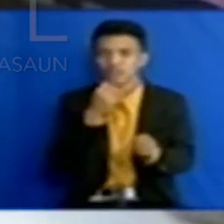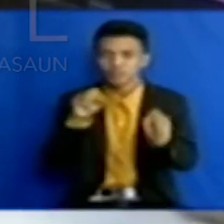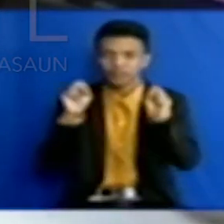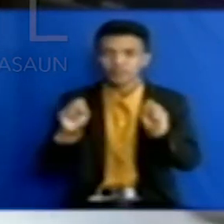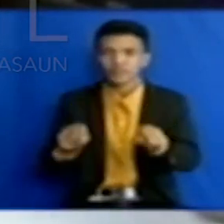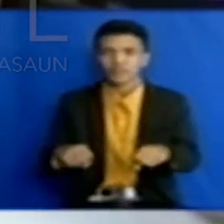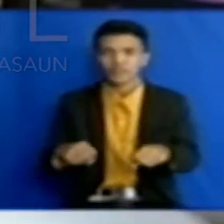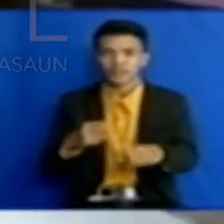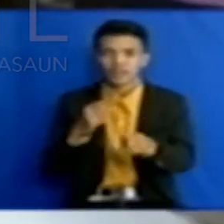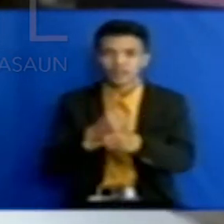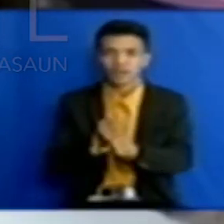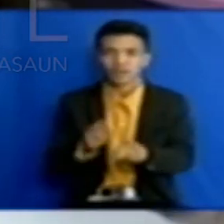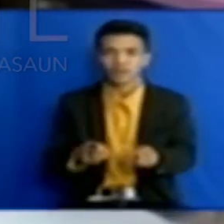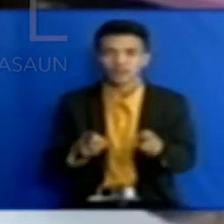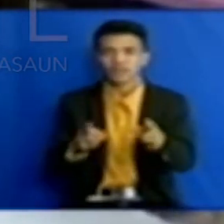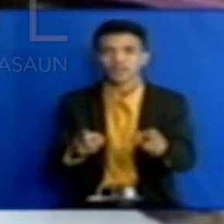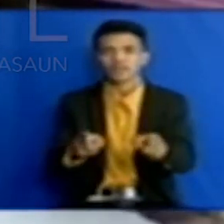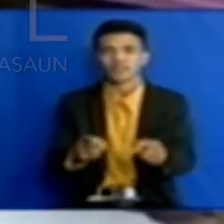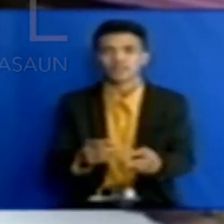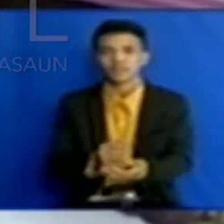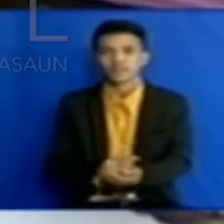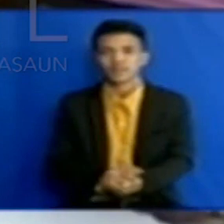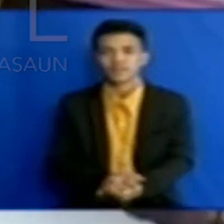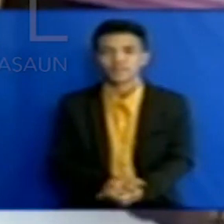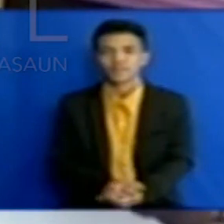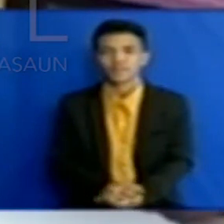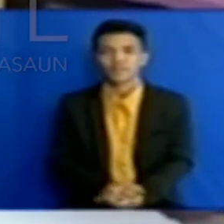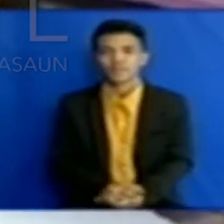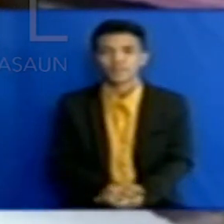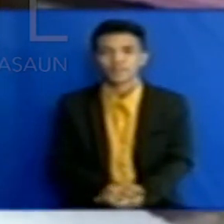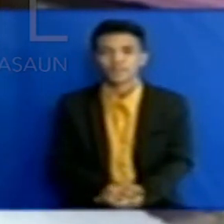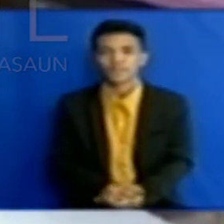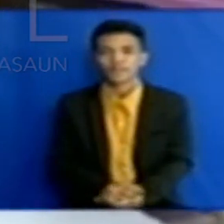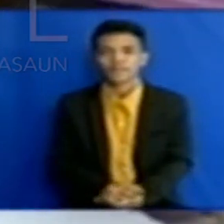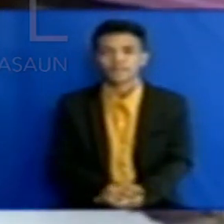atene ne daru mana depende deja daru mana ru